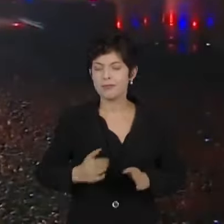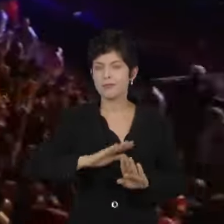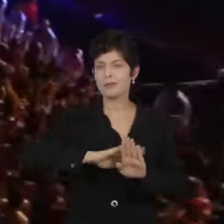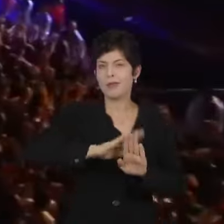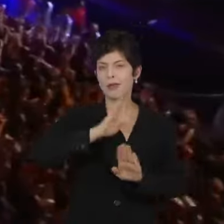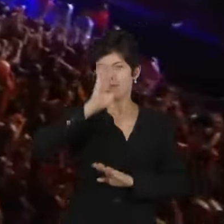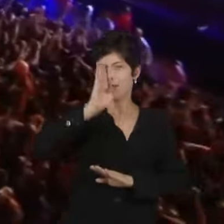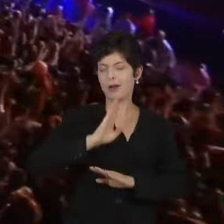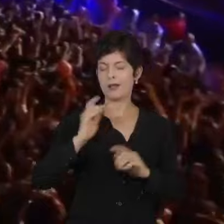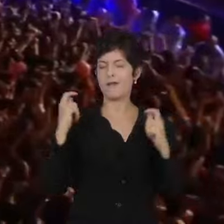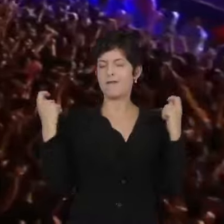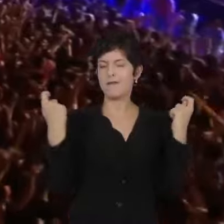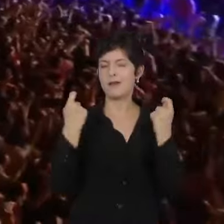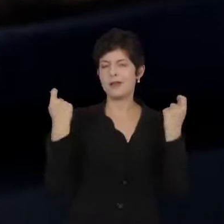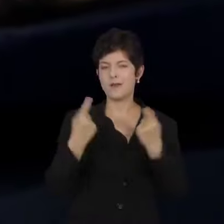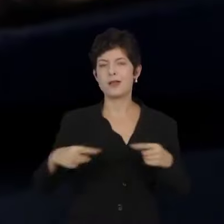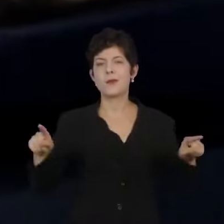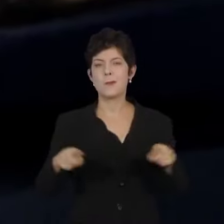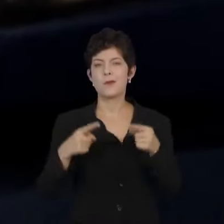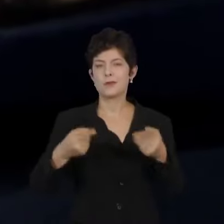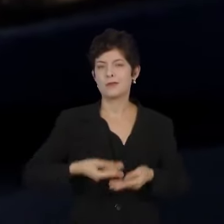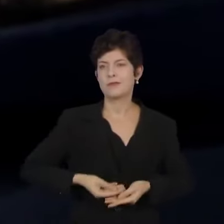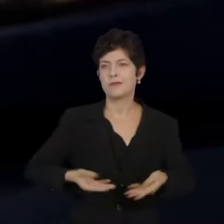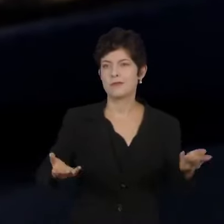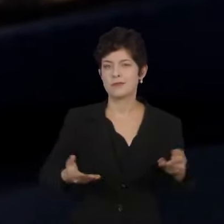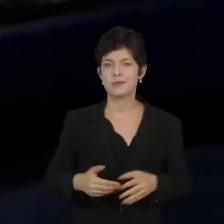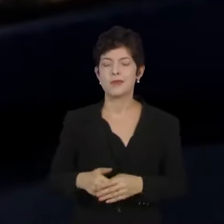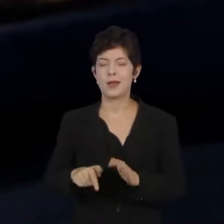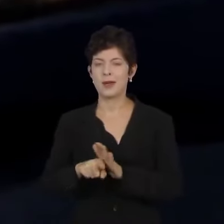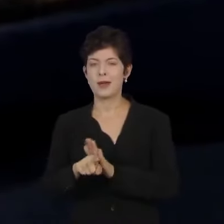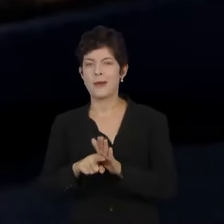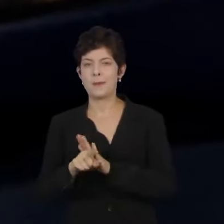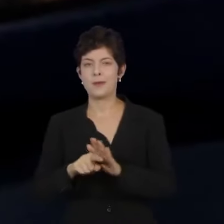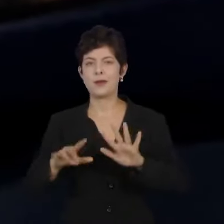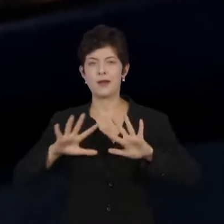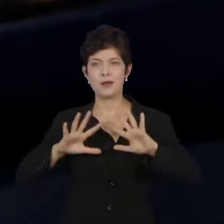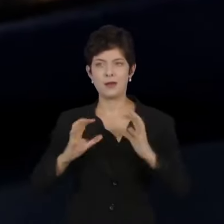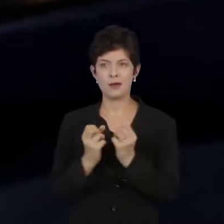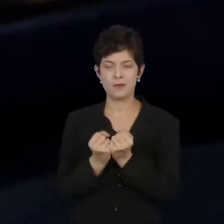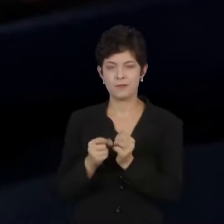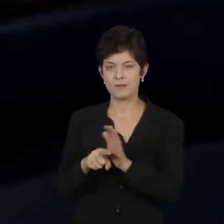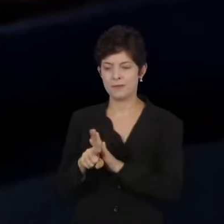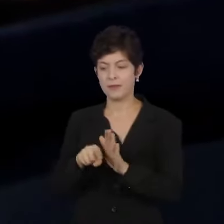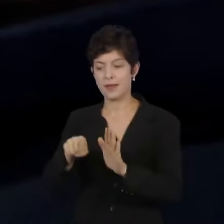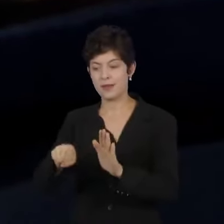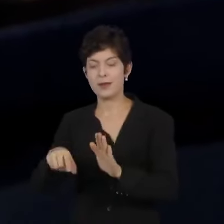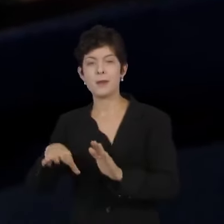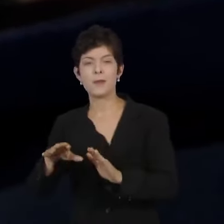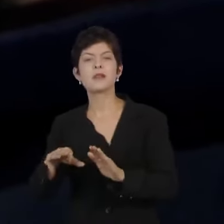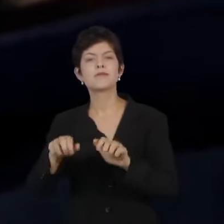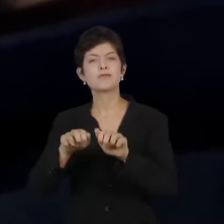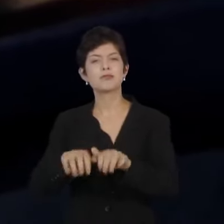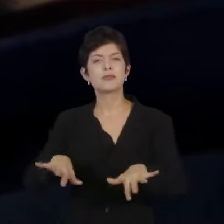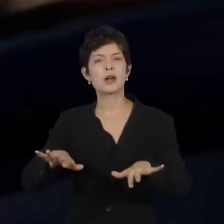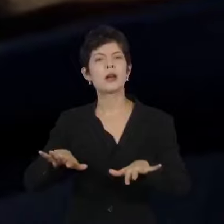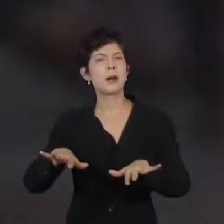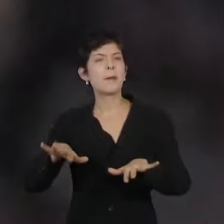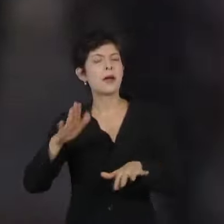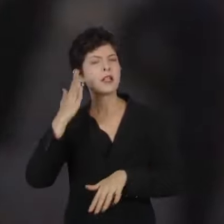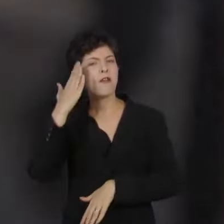graça em festivais de música Segundo a pesquisa da UMS eles são mais populares que os